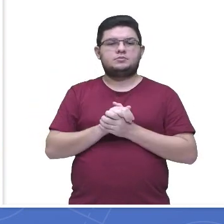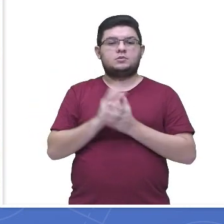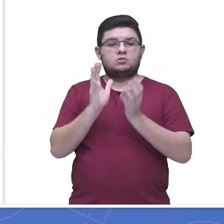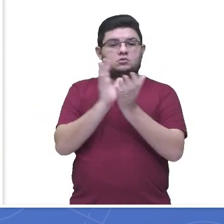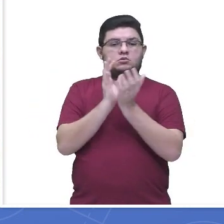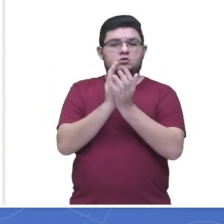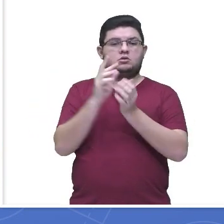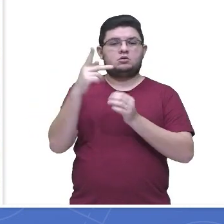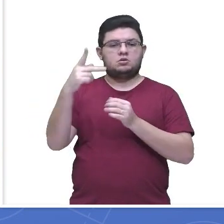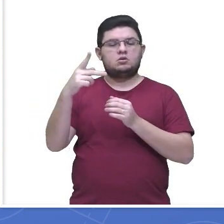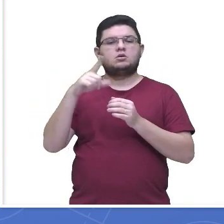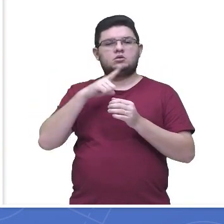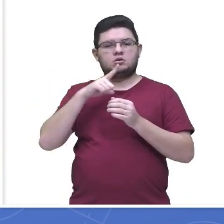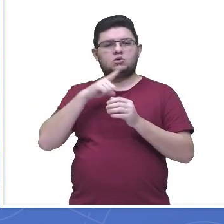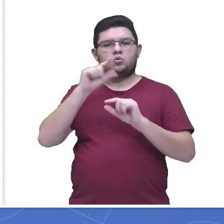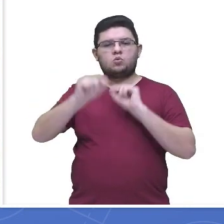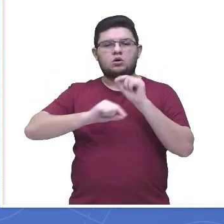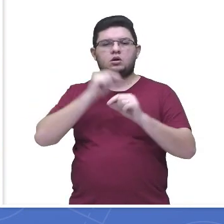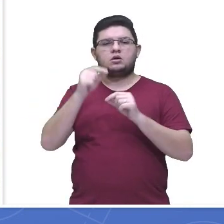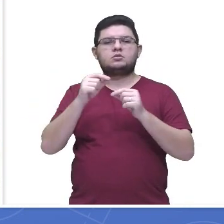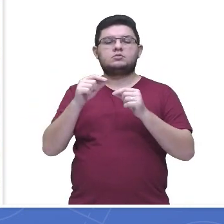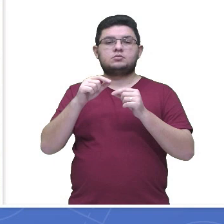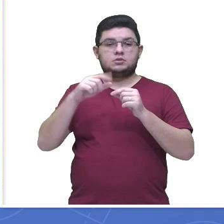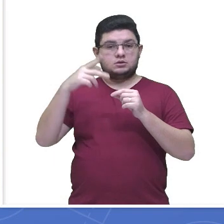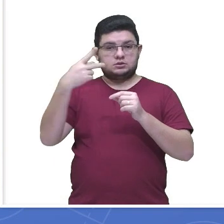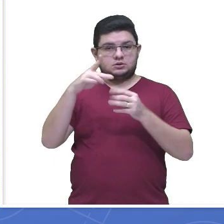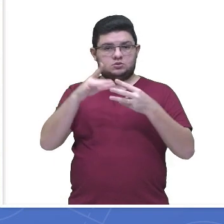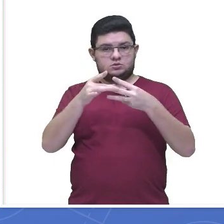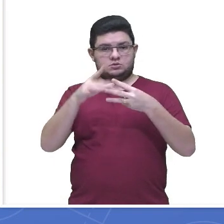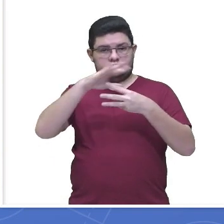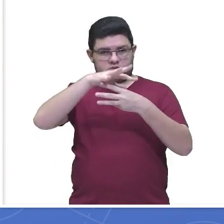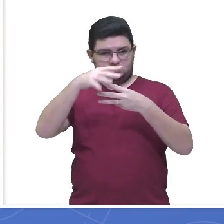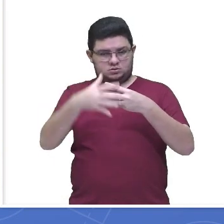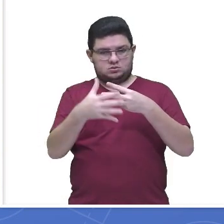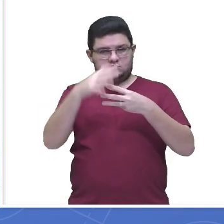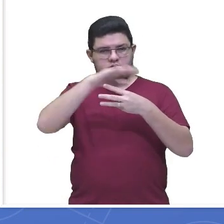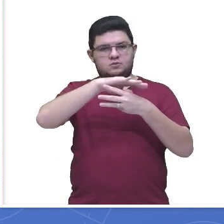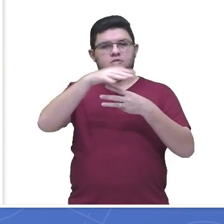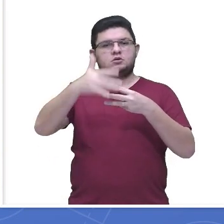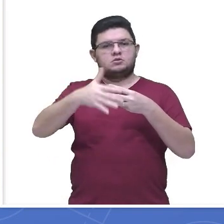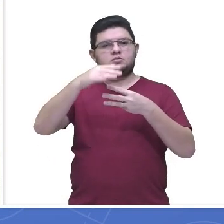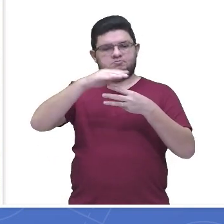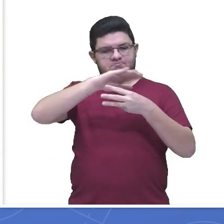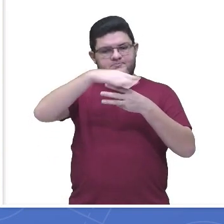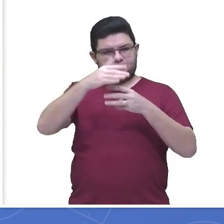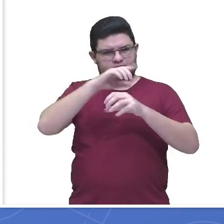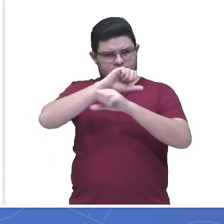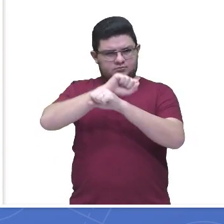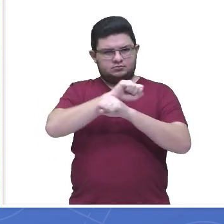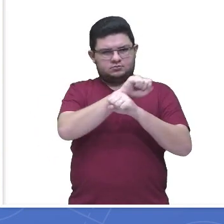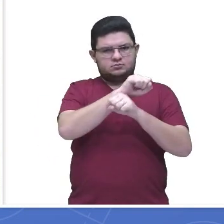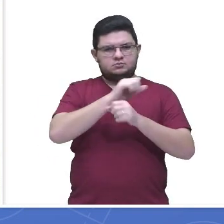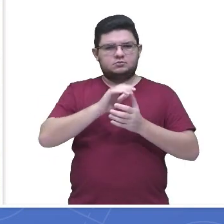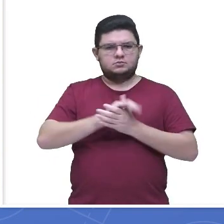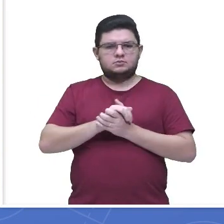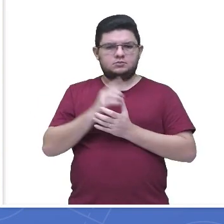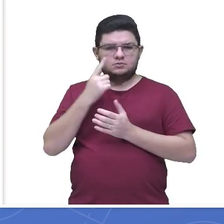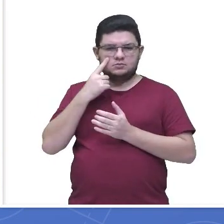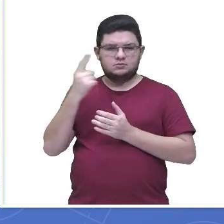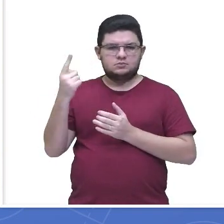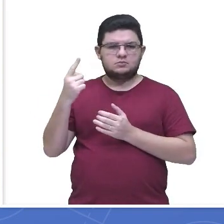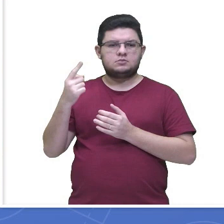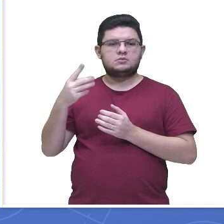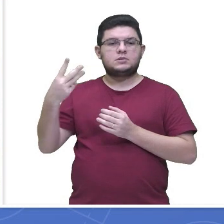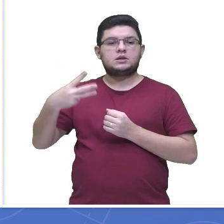células procariontes. Então tá certo aí essa segunda afirmativa, né? Na verdade, peraí, vamos voltar aqui. E